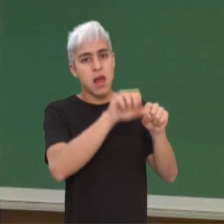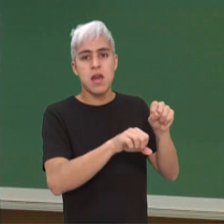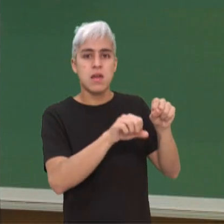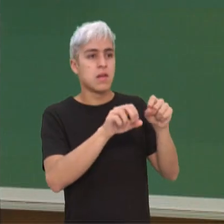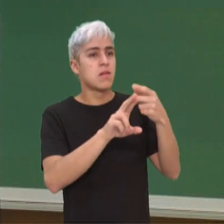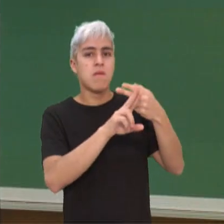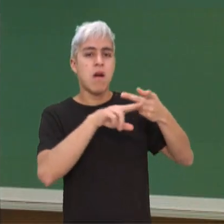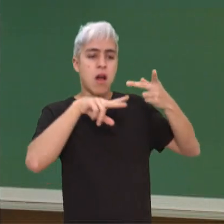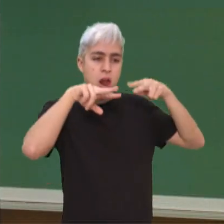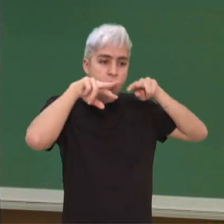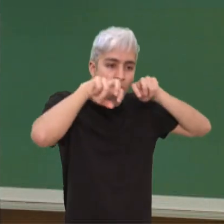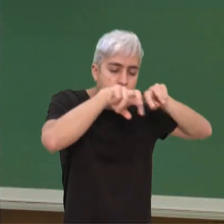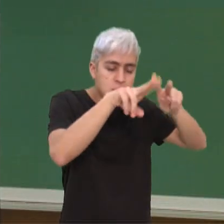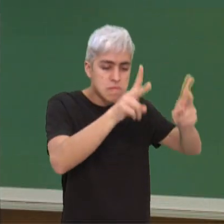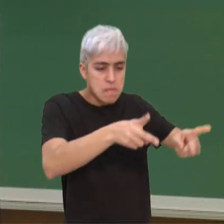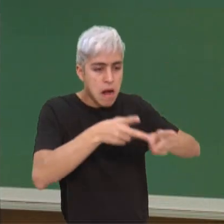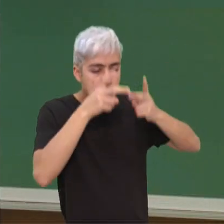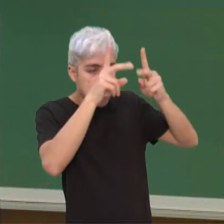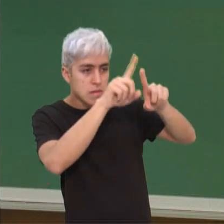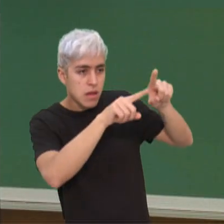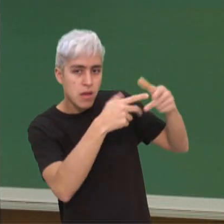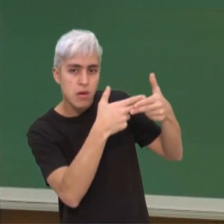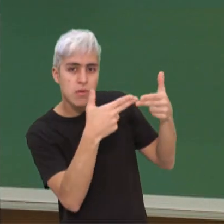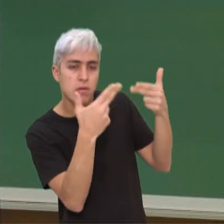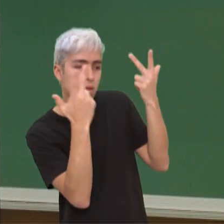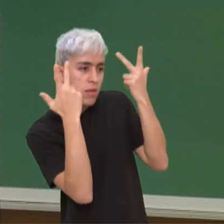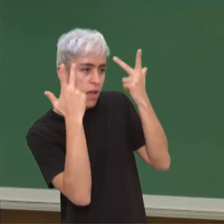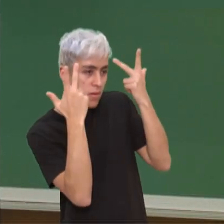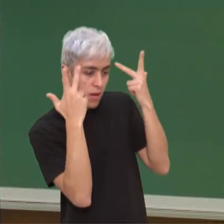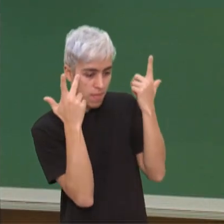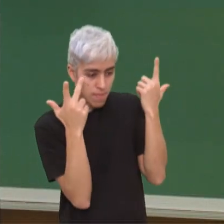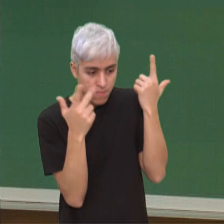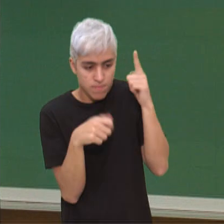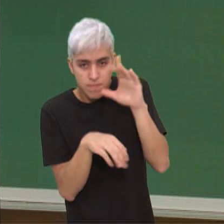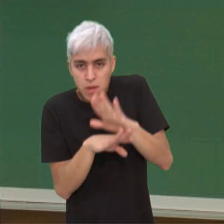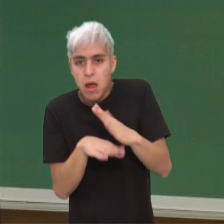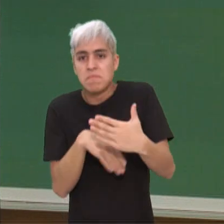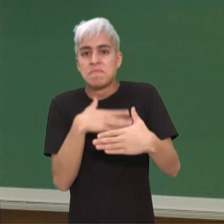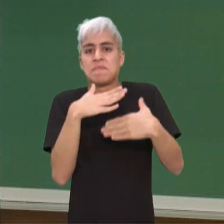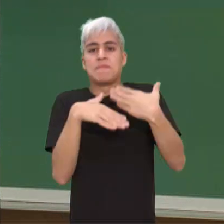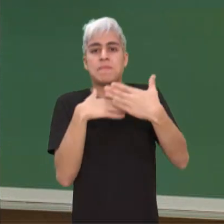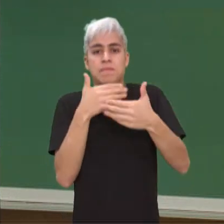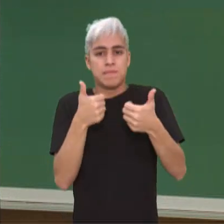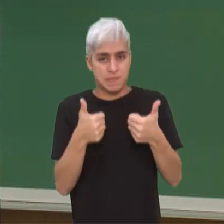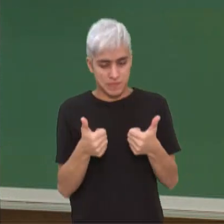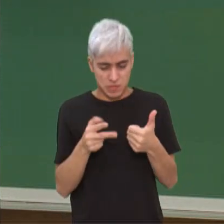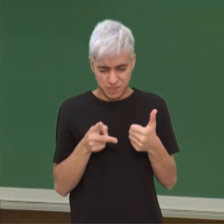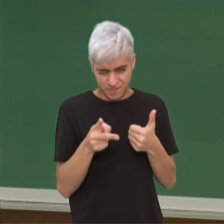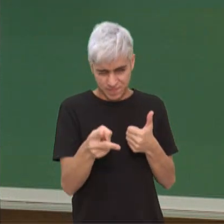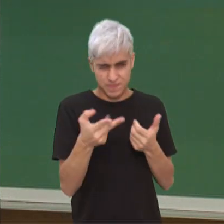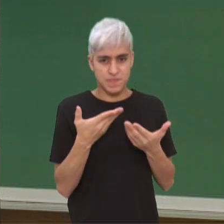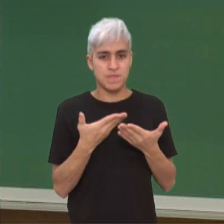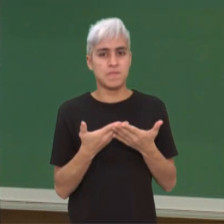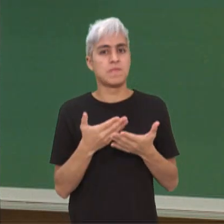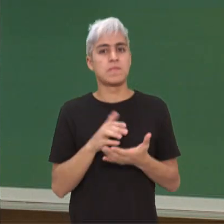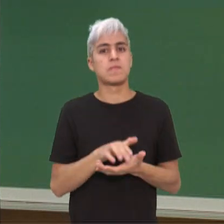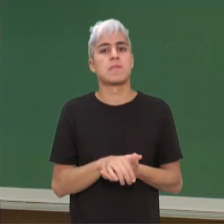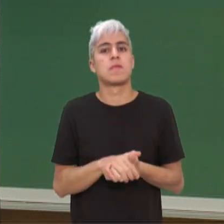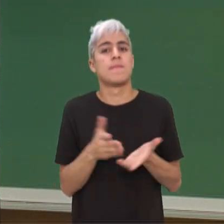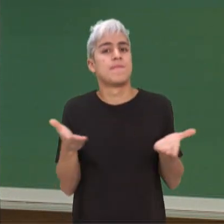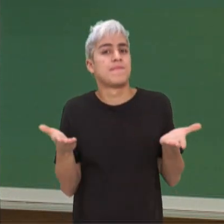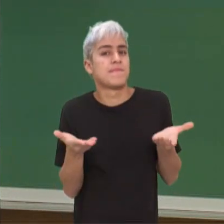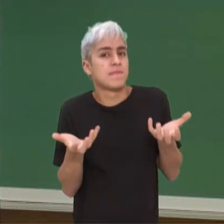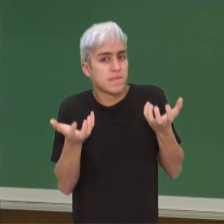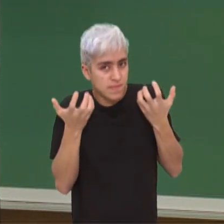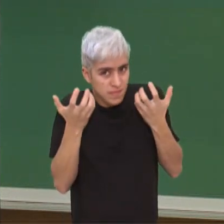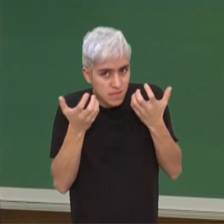a exploração desse recurso natural. Ok? Sigamos. Aqui eu quero apresentar para